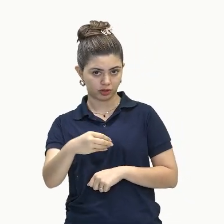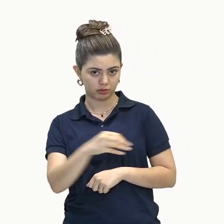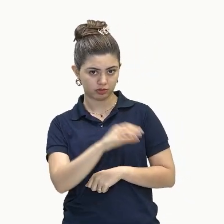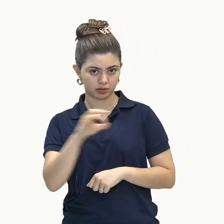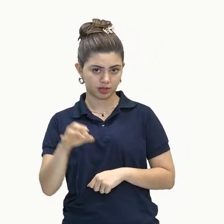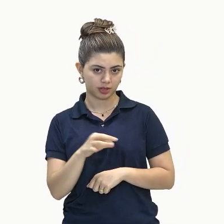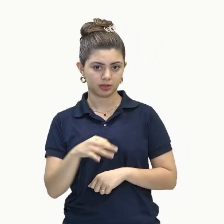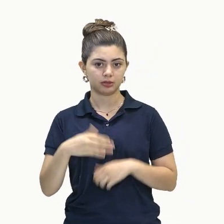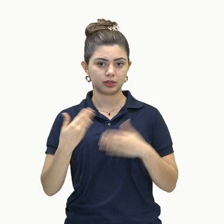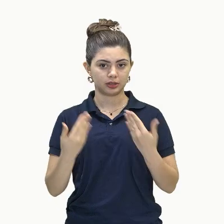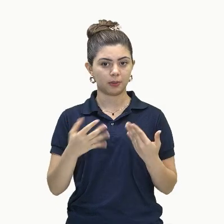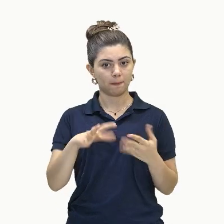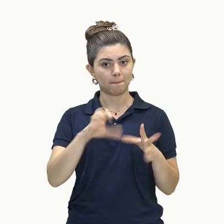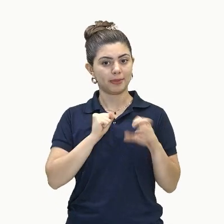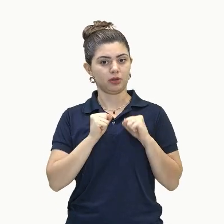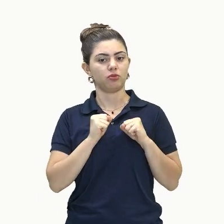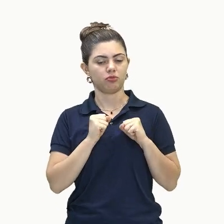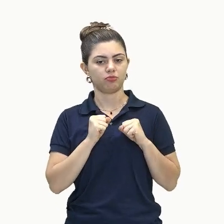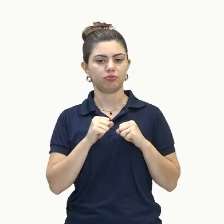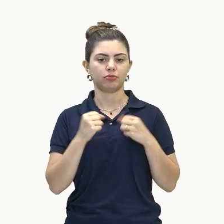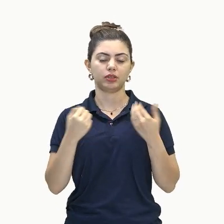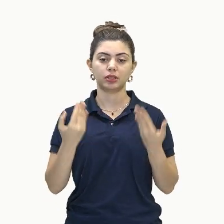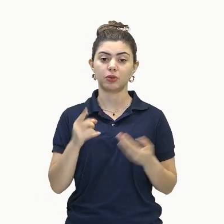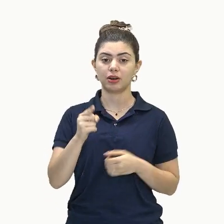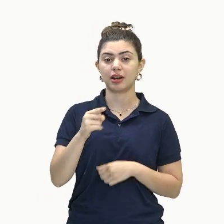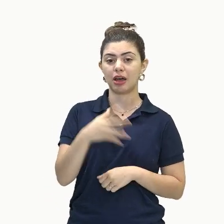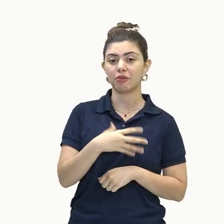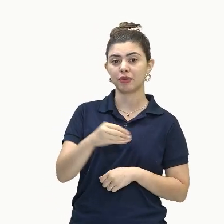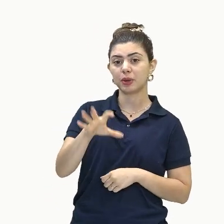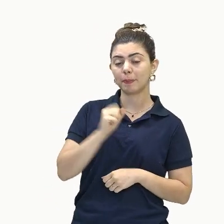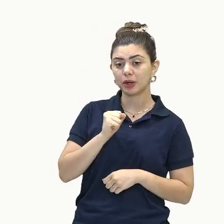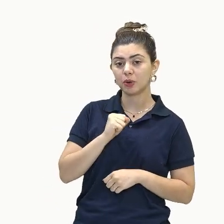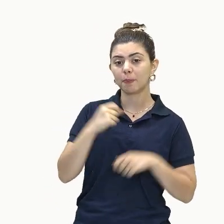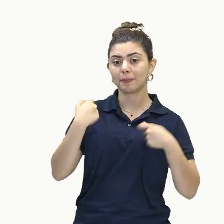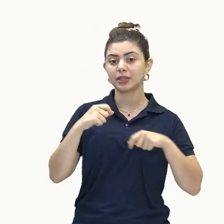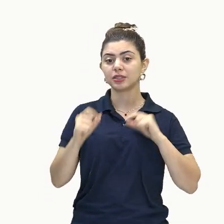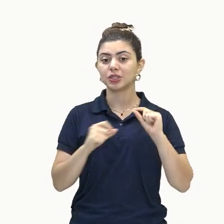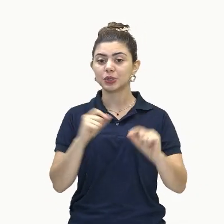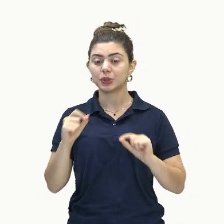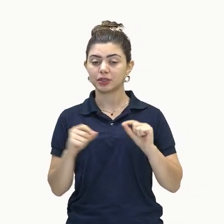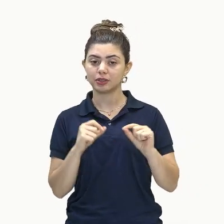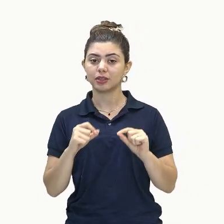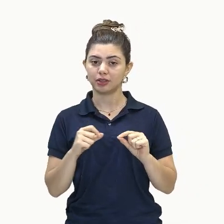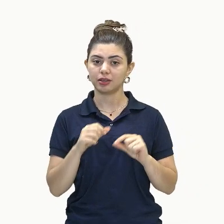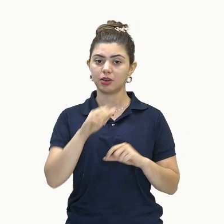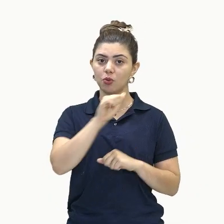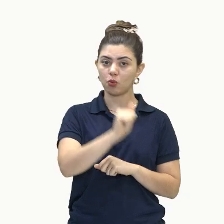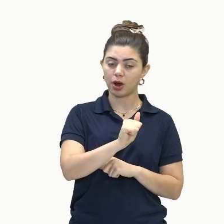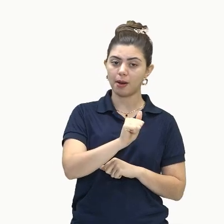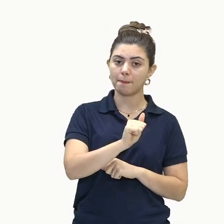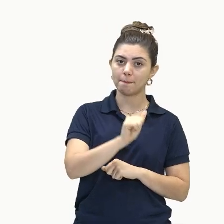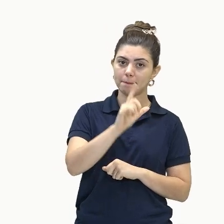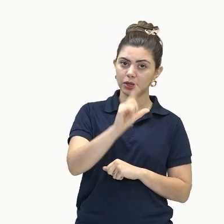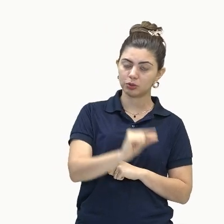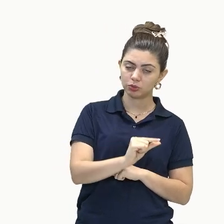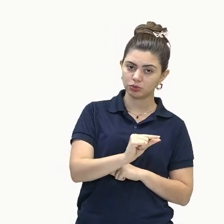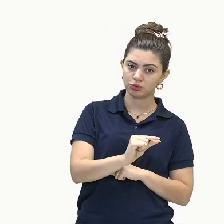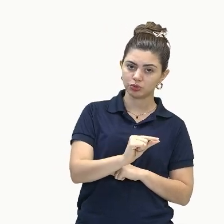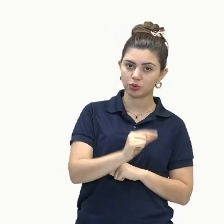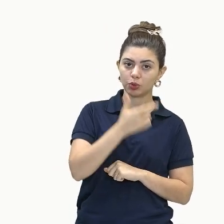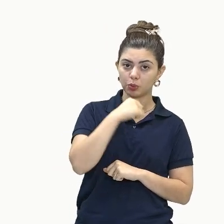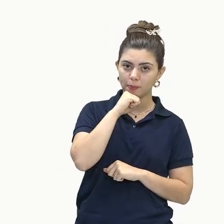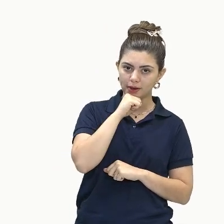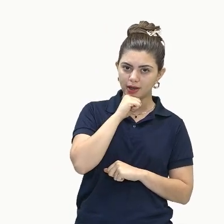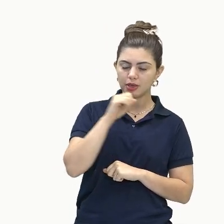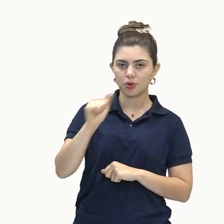que é afetado. Portanto, para esse filho ser afetado, ele tem que ter recebido um gene recessivo do pai e um gene recessivo da